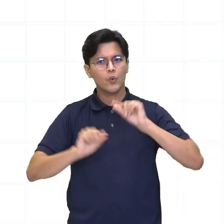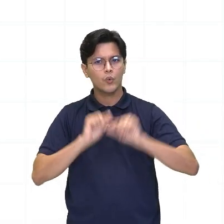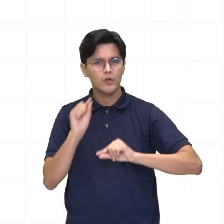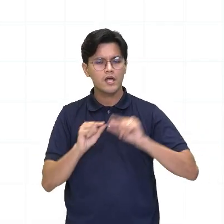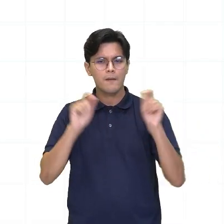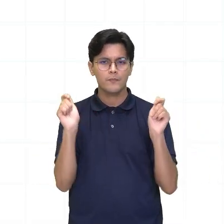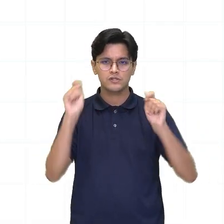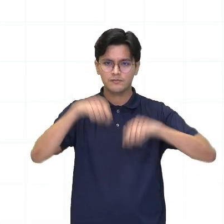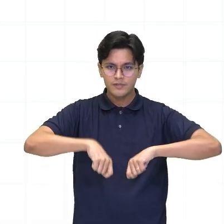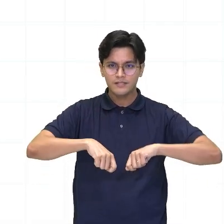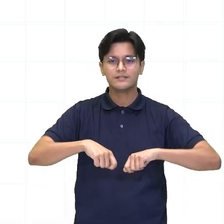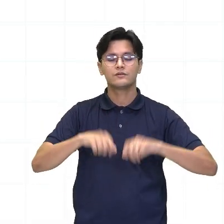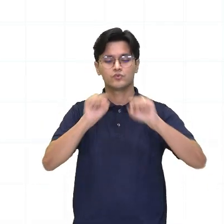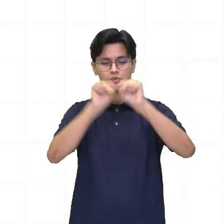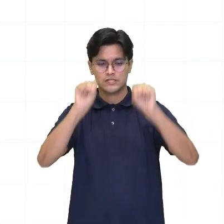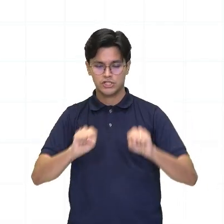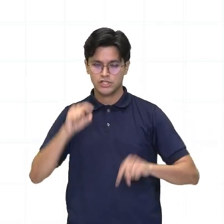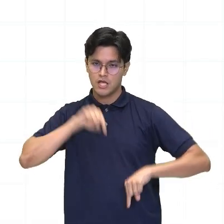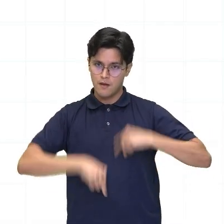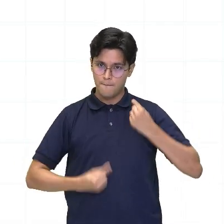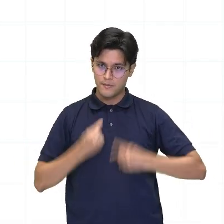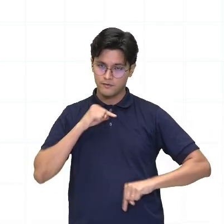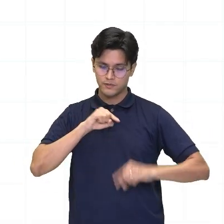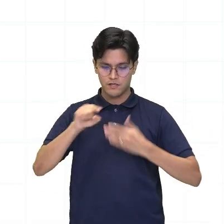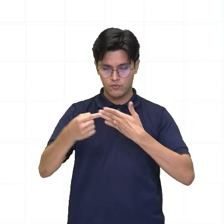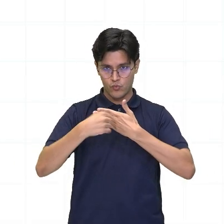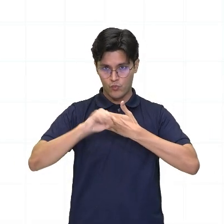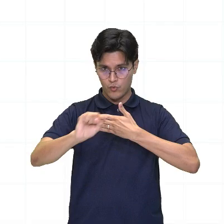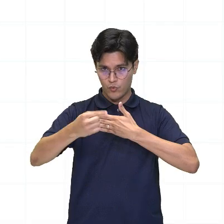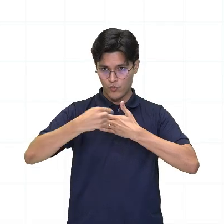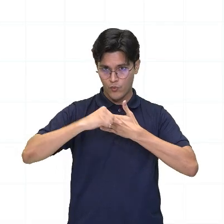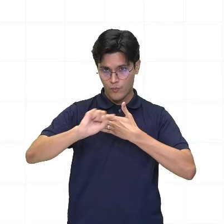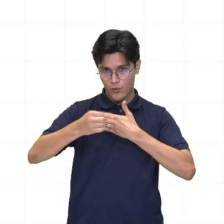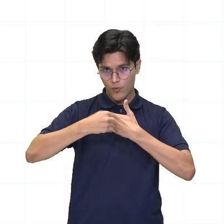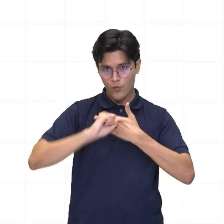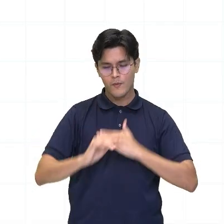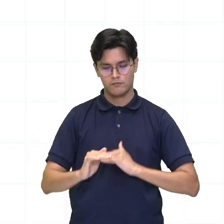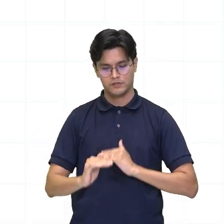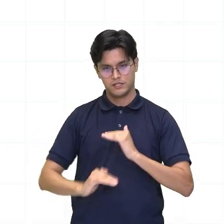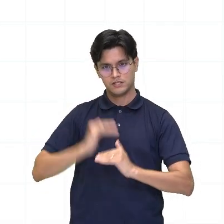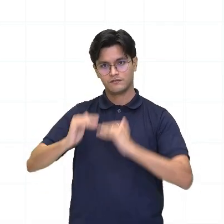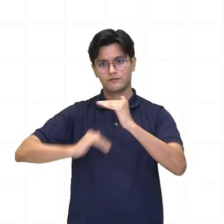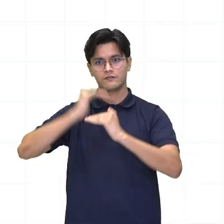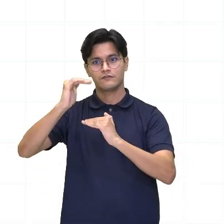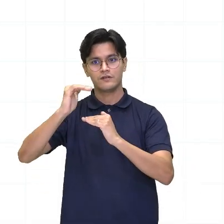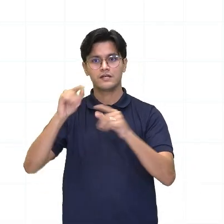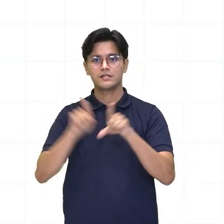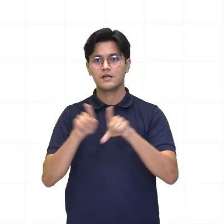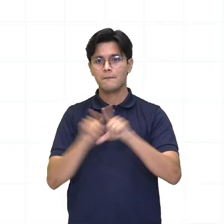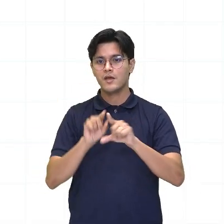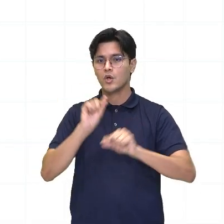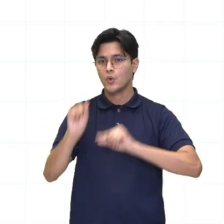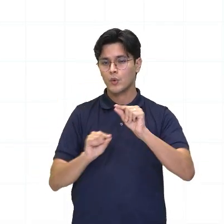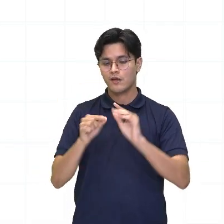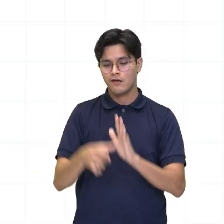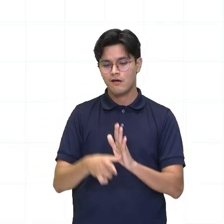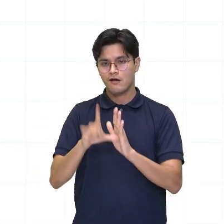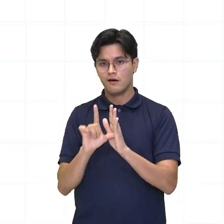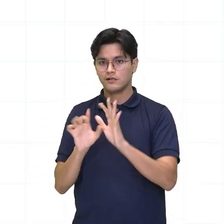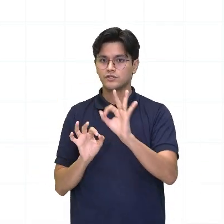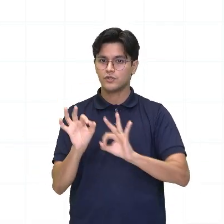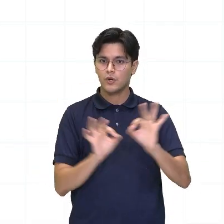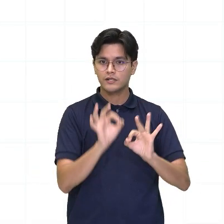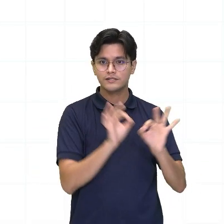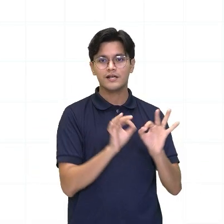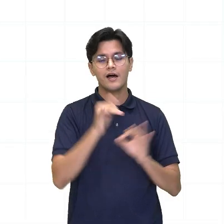quando haja o contato com determinado patógeno, o nosso corpo já esteja preparado para nos proteger de maneira mais